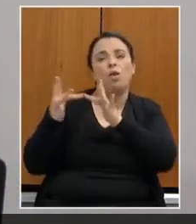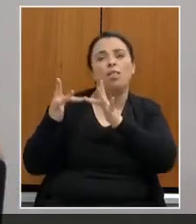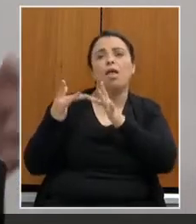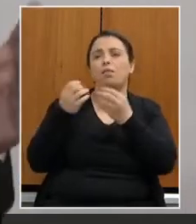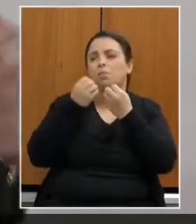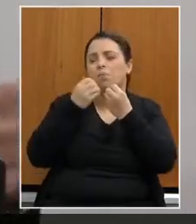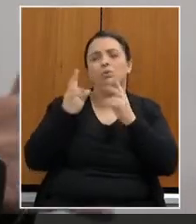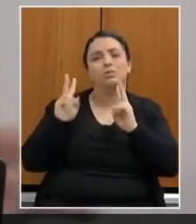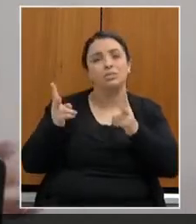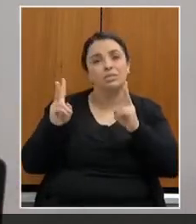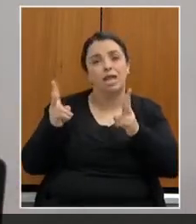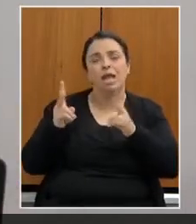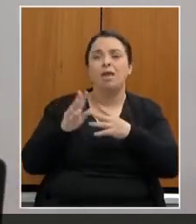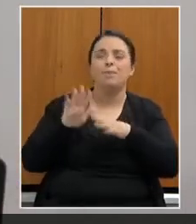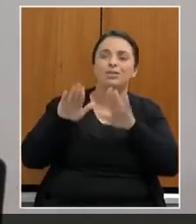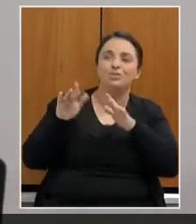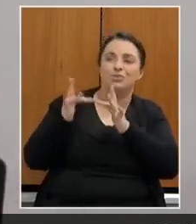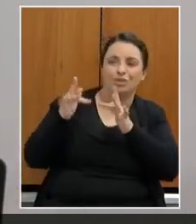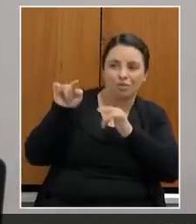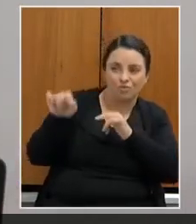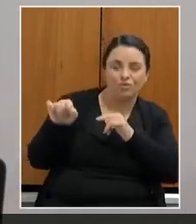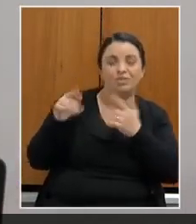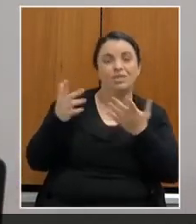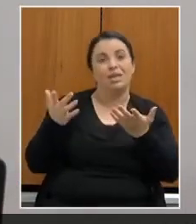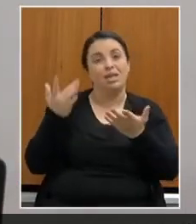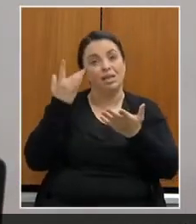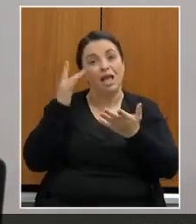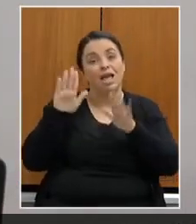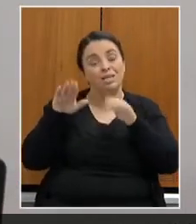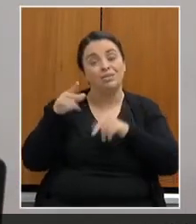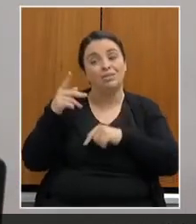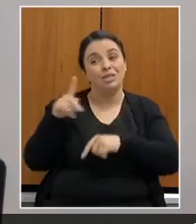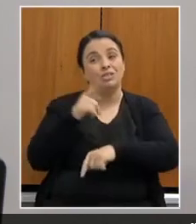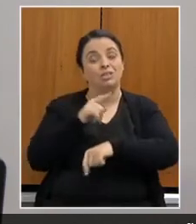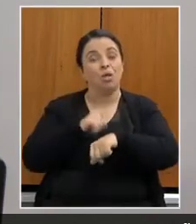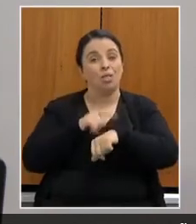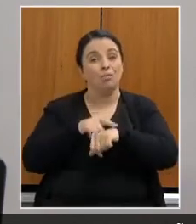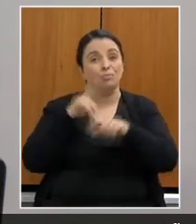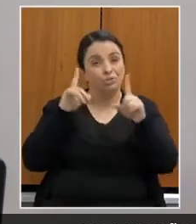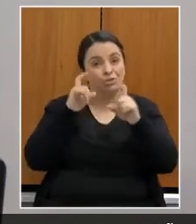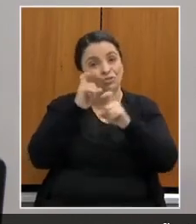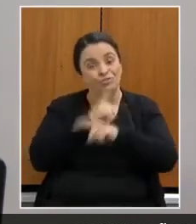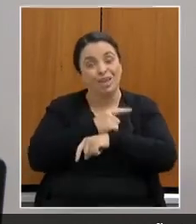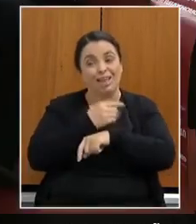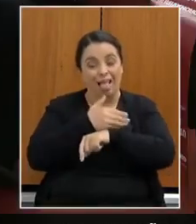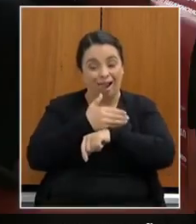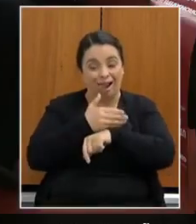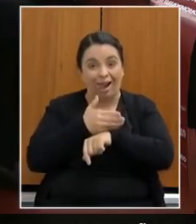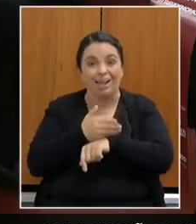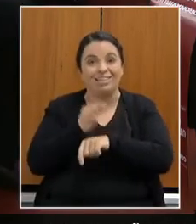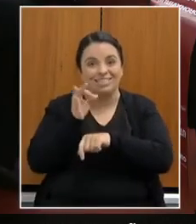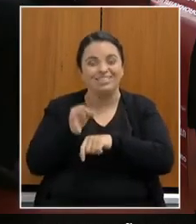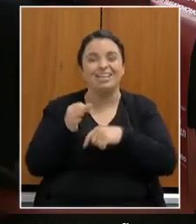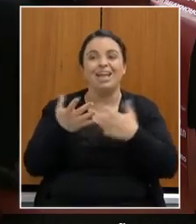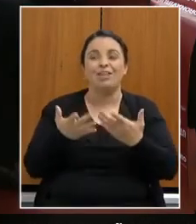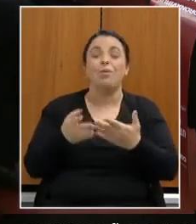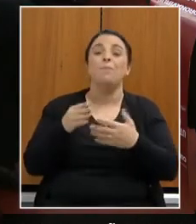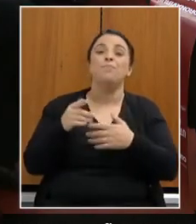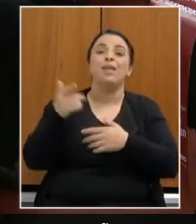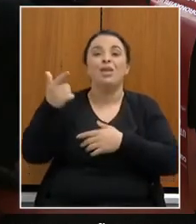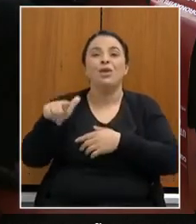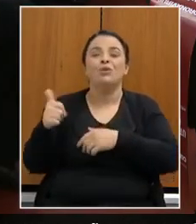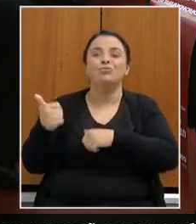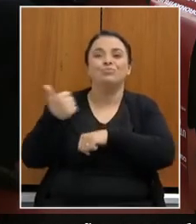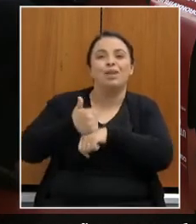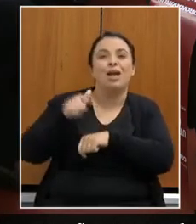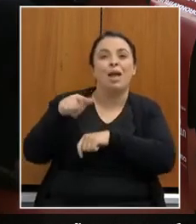muitas vezes com o senhor. A gente sabe que o seu tempo deve ser mais do que cronometrado. E o Bira tem sido esse